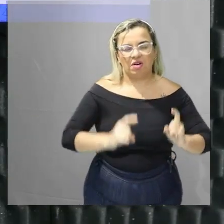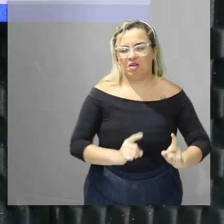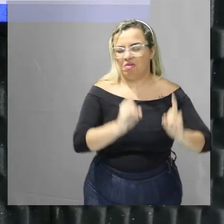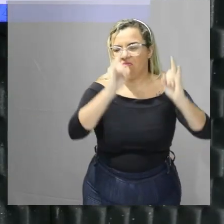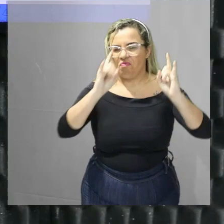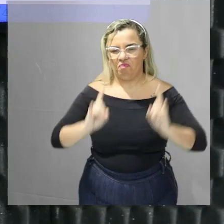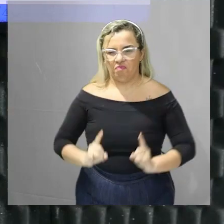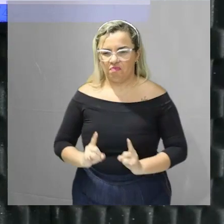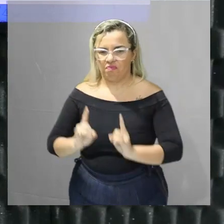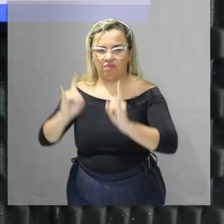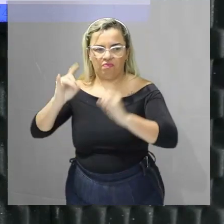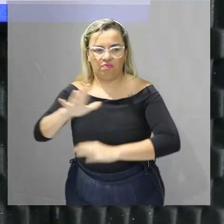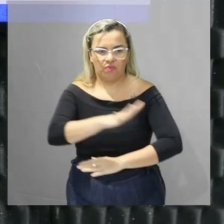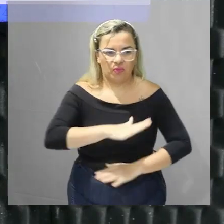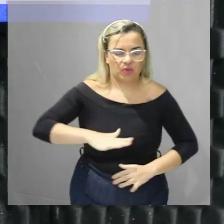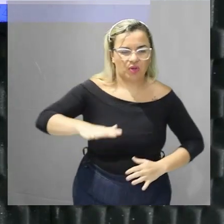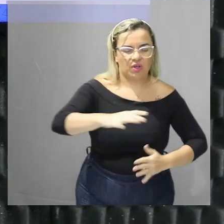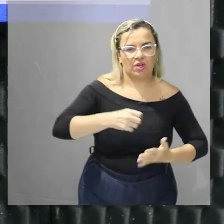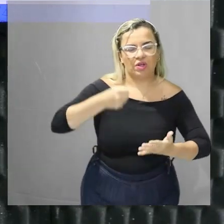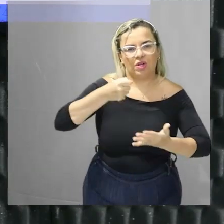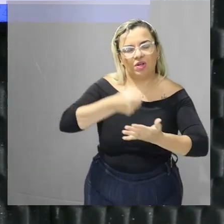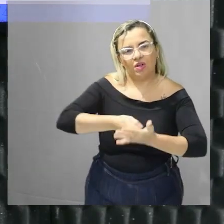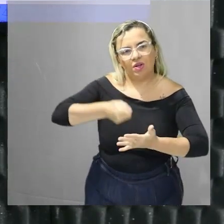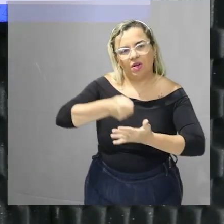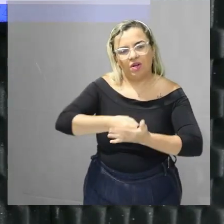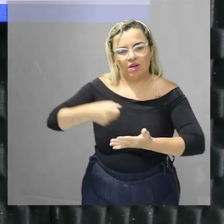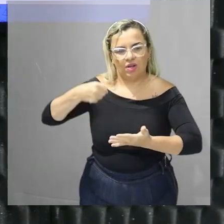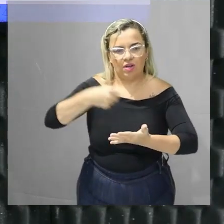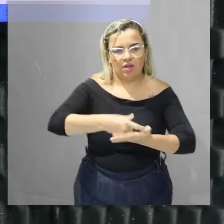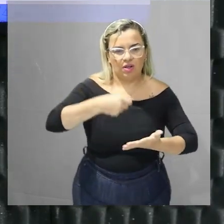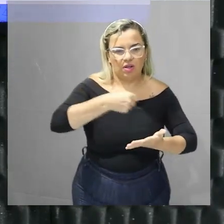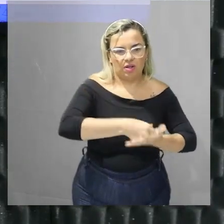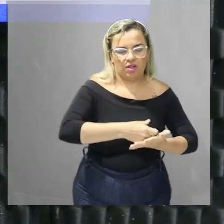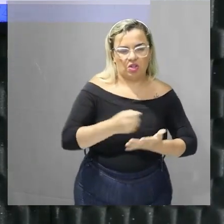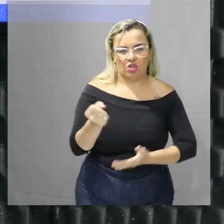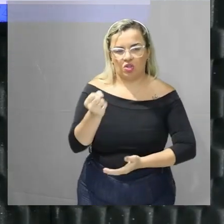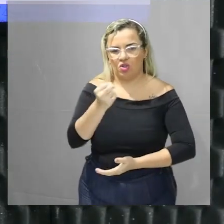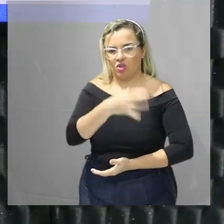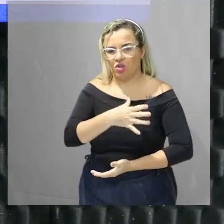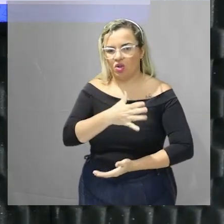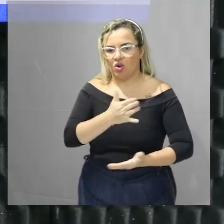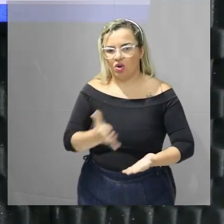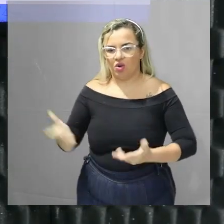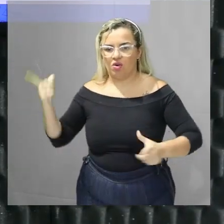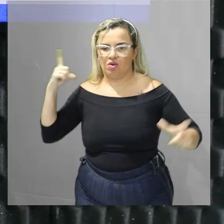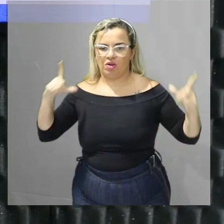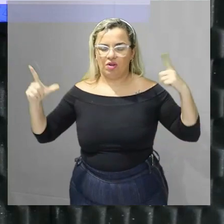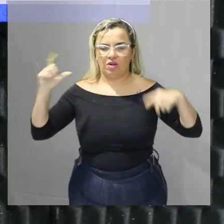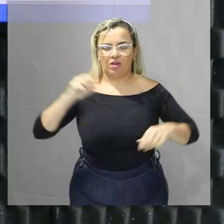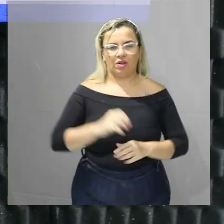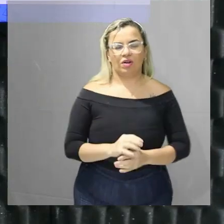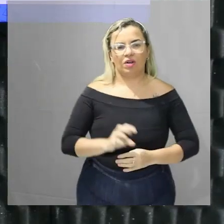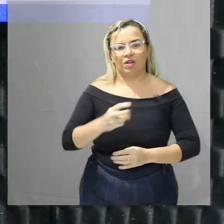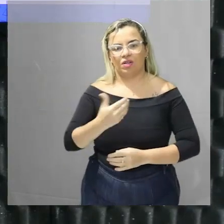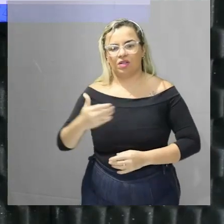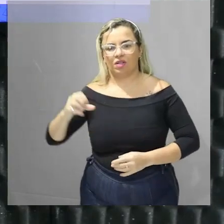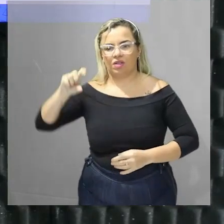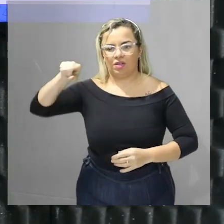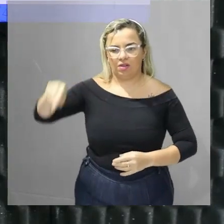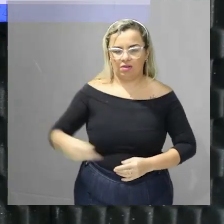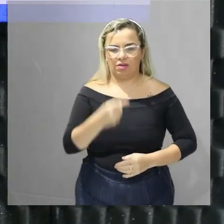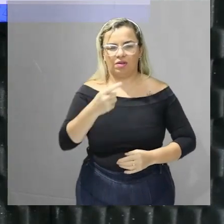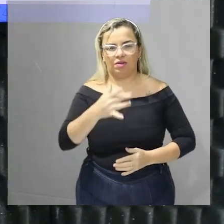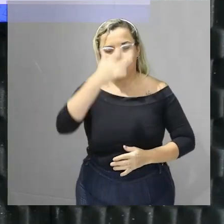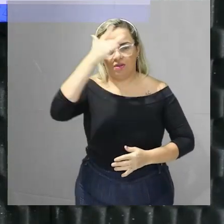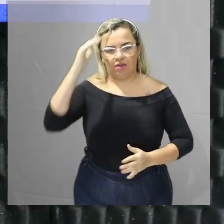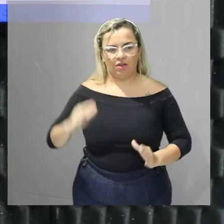comerciais, espaços de consumo e lazer inéditos e cerca de 100 mil novos moradores. uma nova